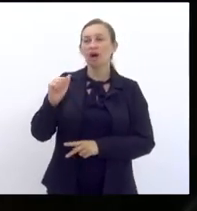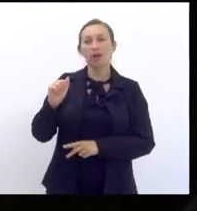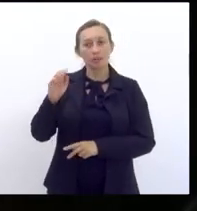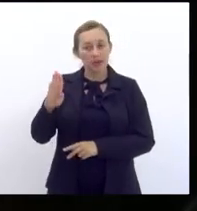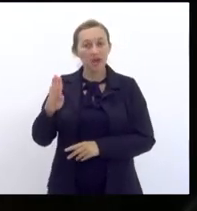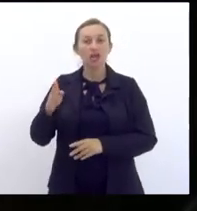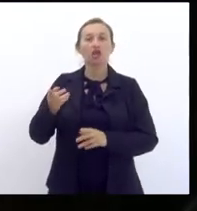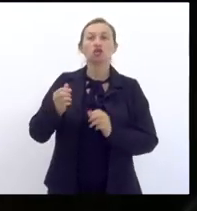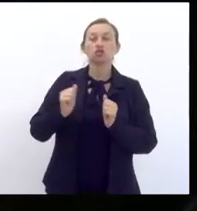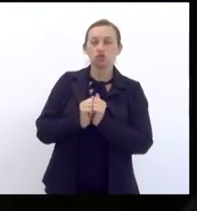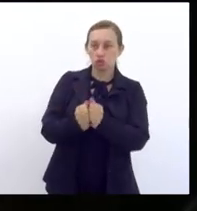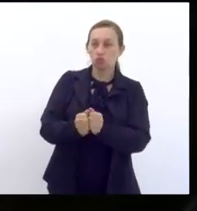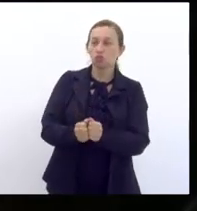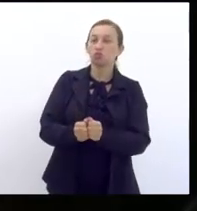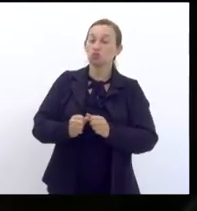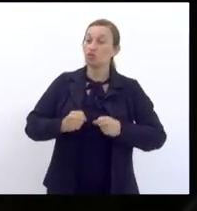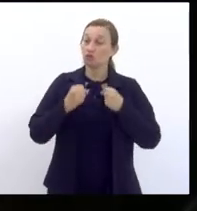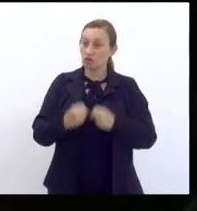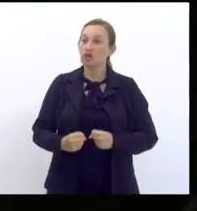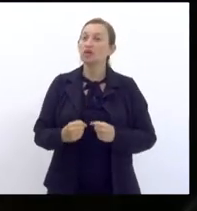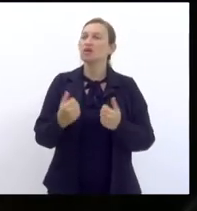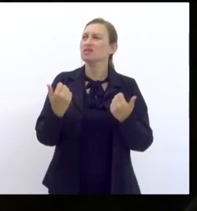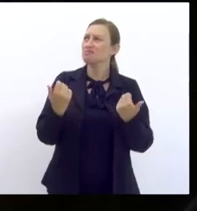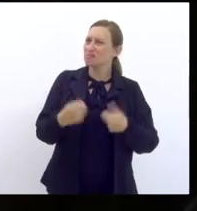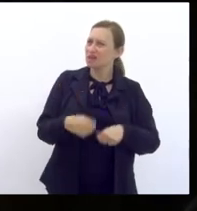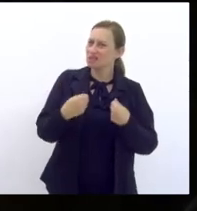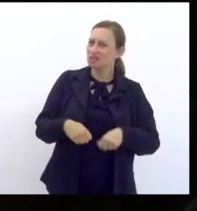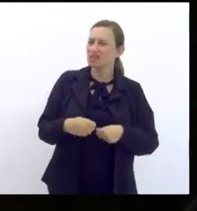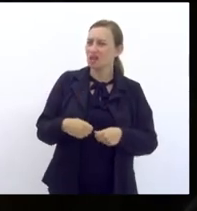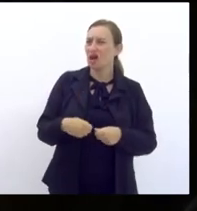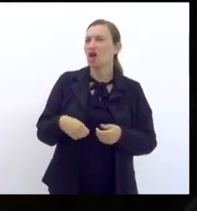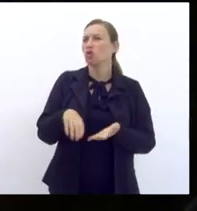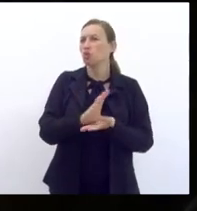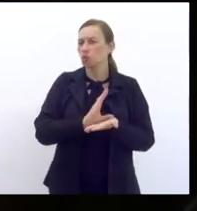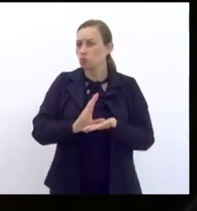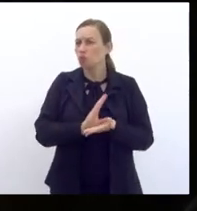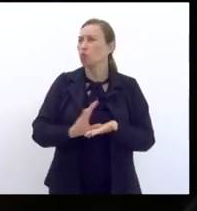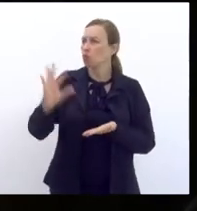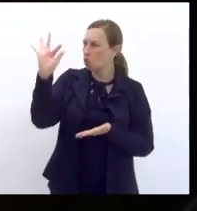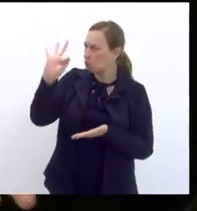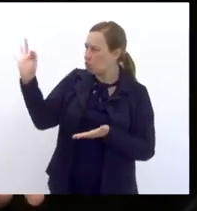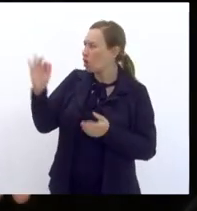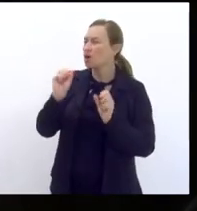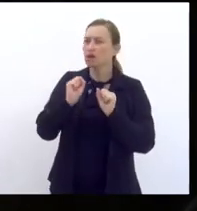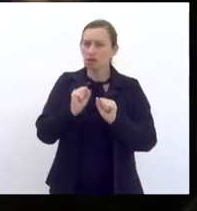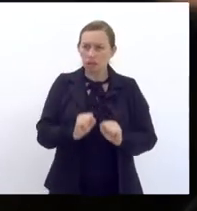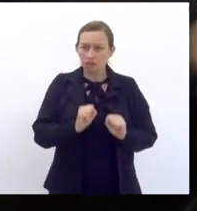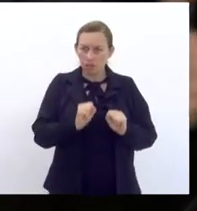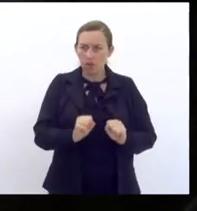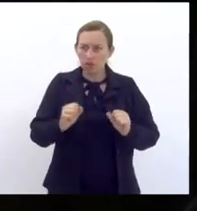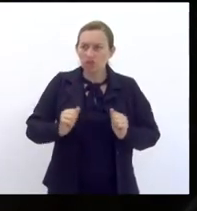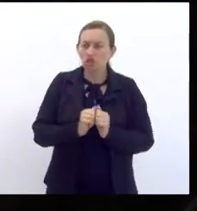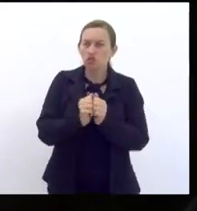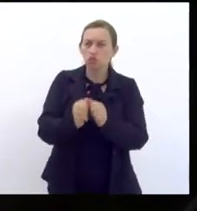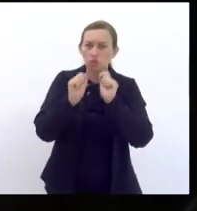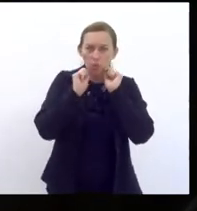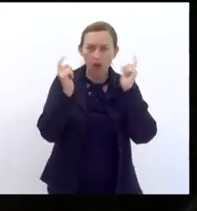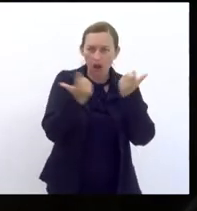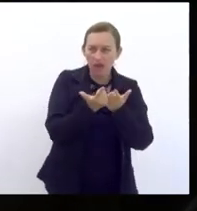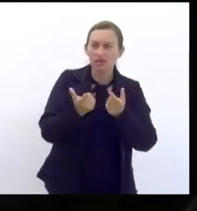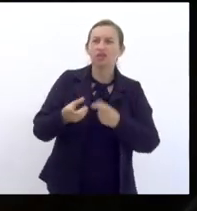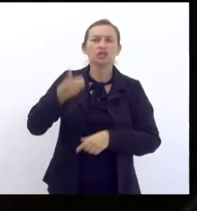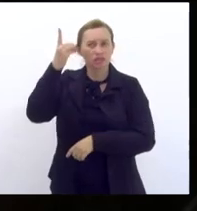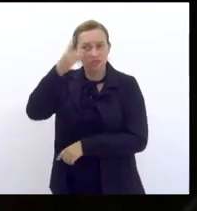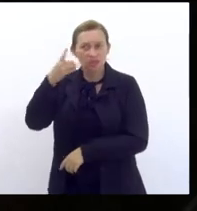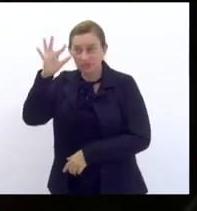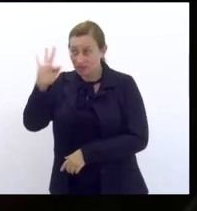junto continua firme Se precisar de alguma situação no Conselho Federal que a gente possa de alguma maneira junto com aleja junto com o deputado